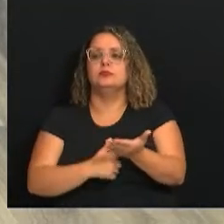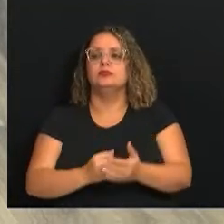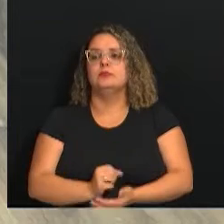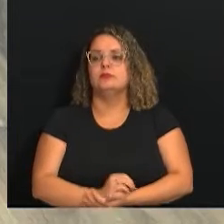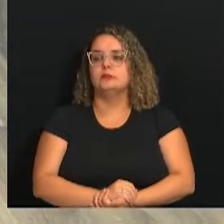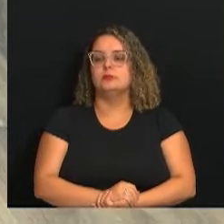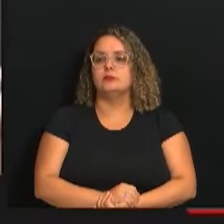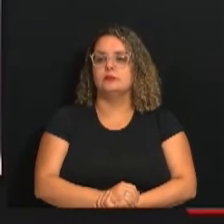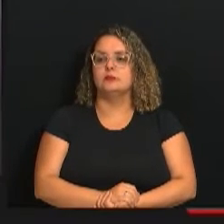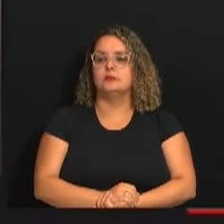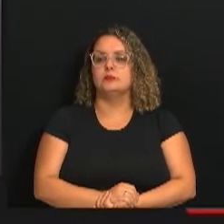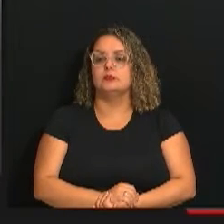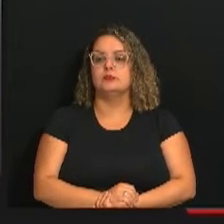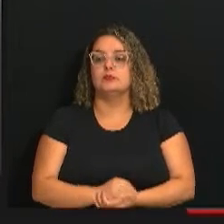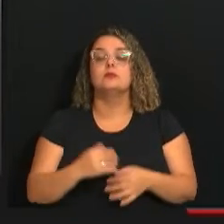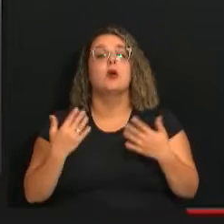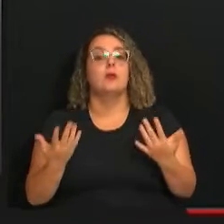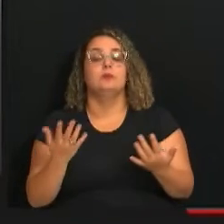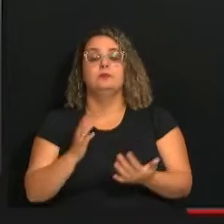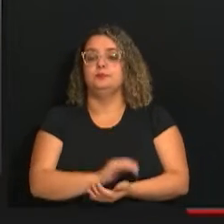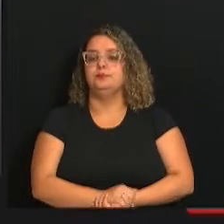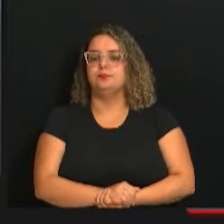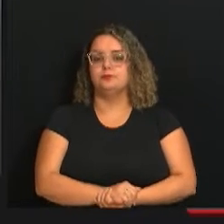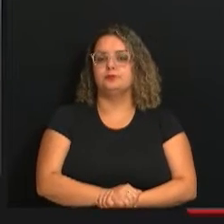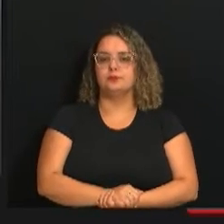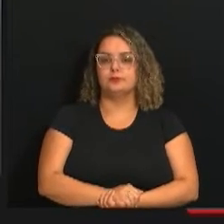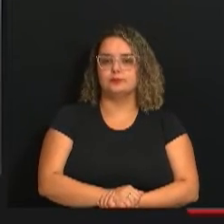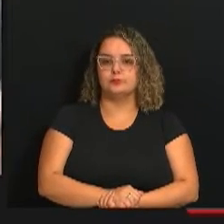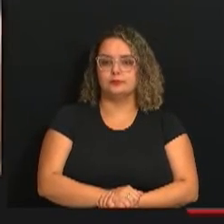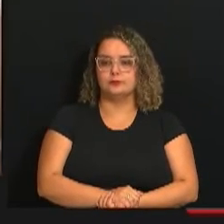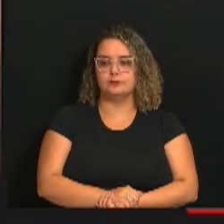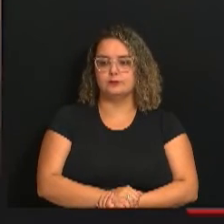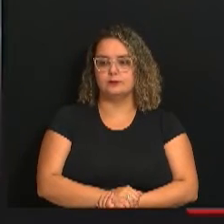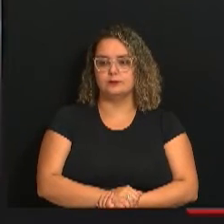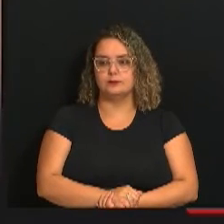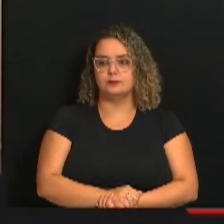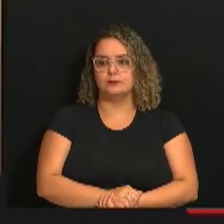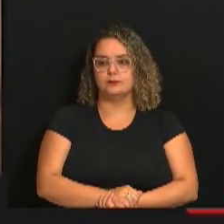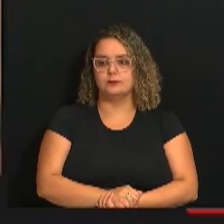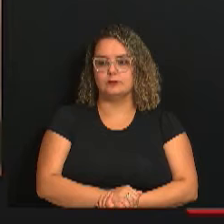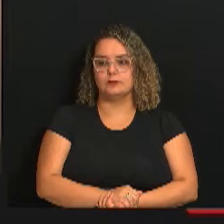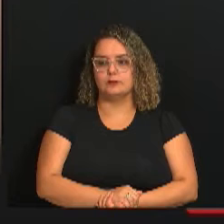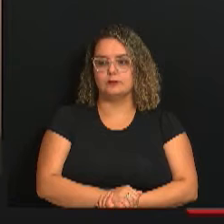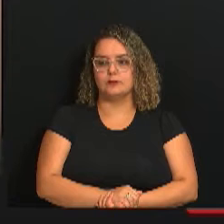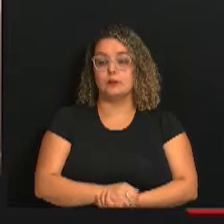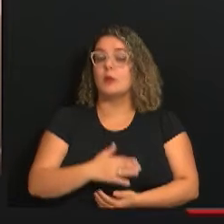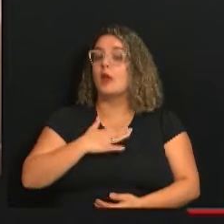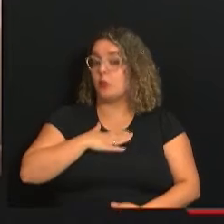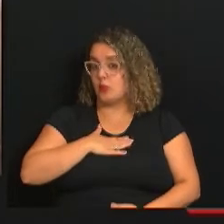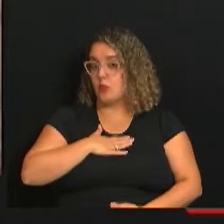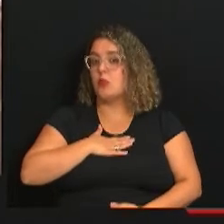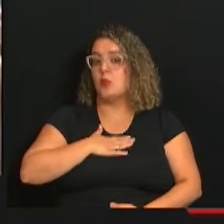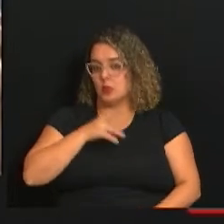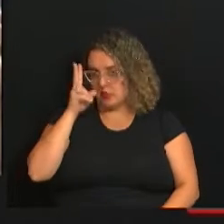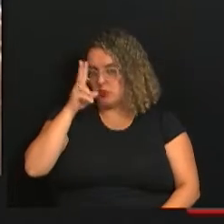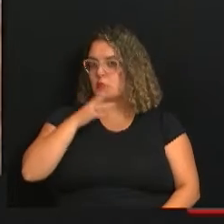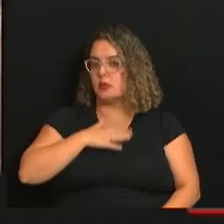um rádio, eu só saía para o psiquiatra. Ô Eliane, o seu caso, ele é de uma força, de uma coragem, de